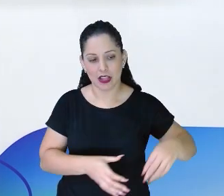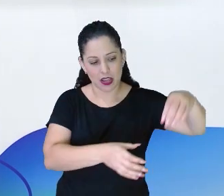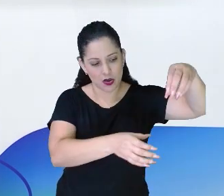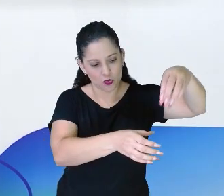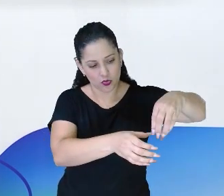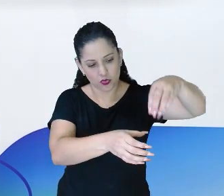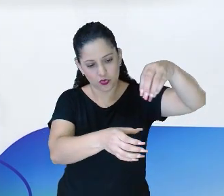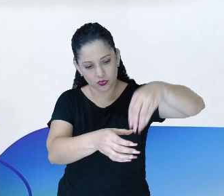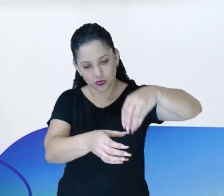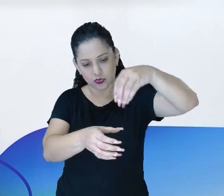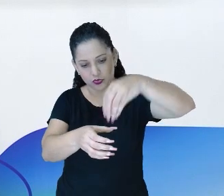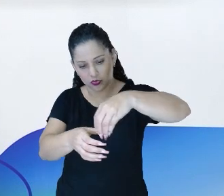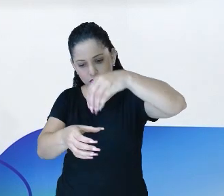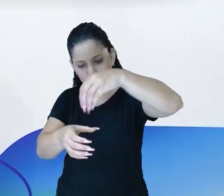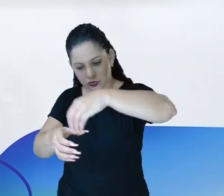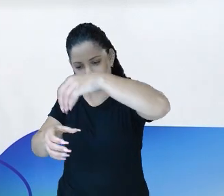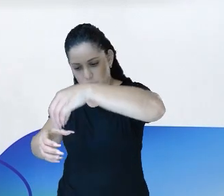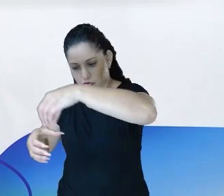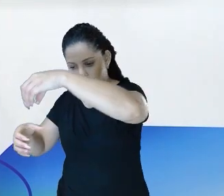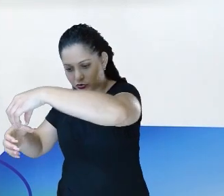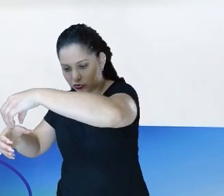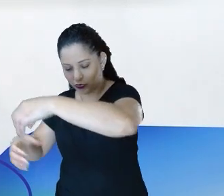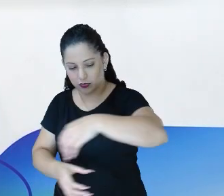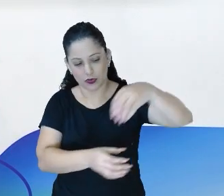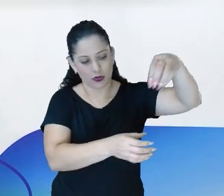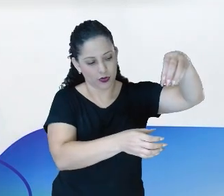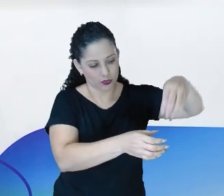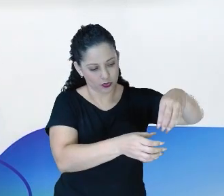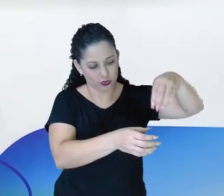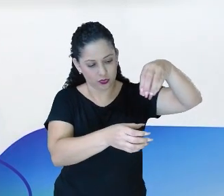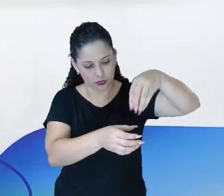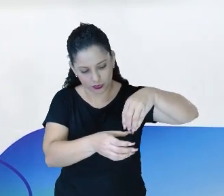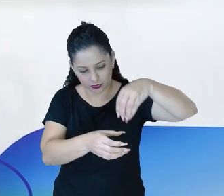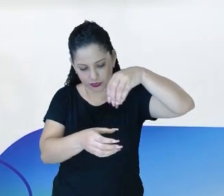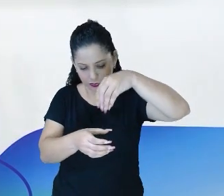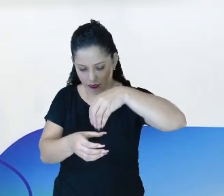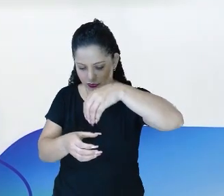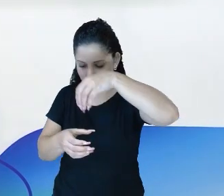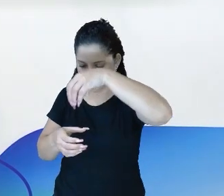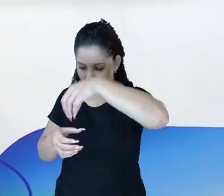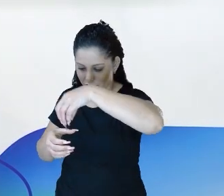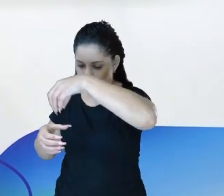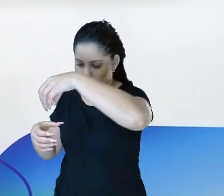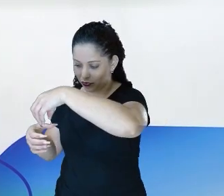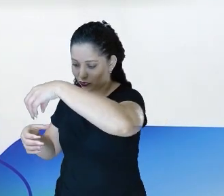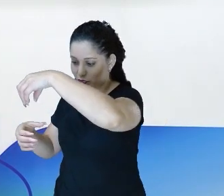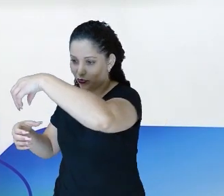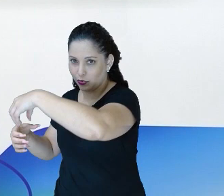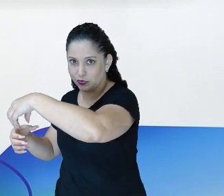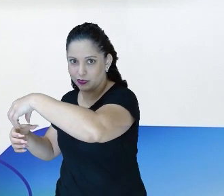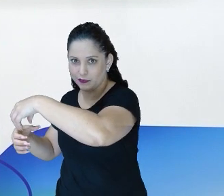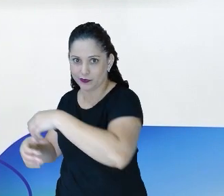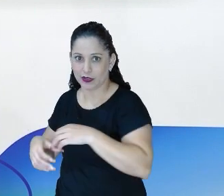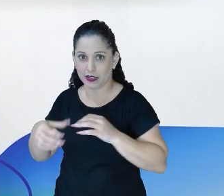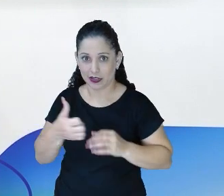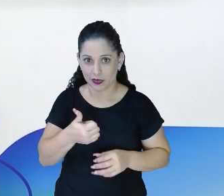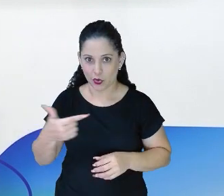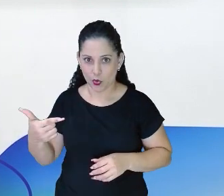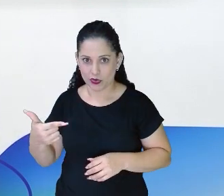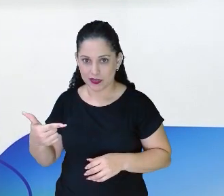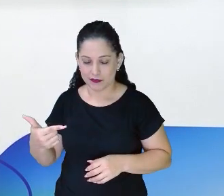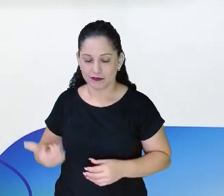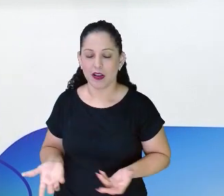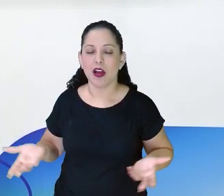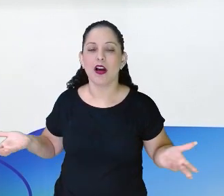preciso dividir as minhas 48 sementes. Quantas sementes ficarão